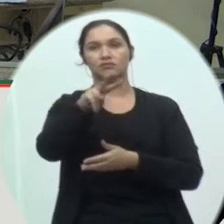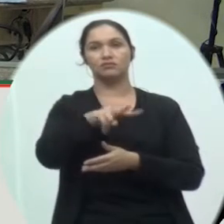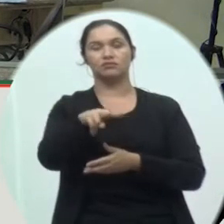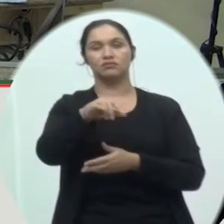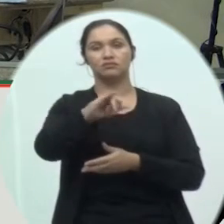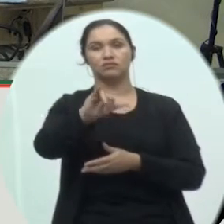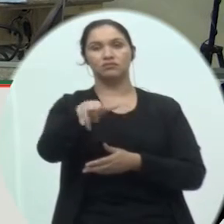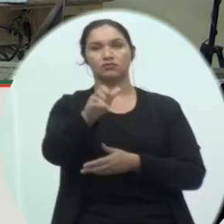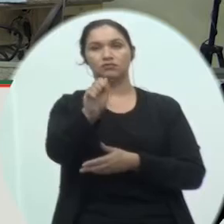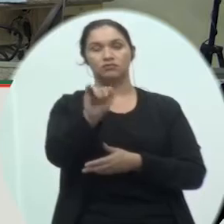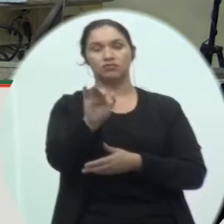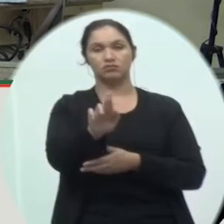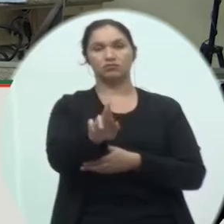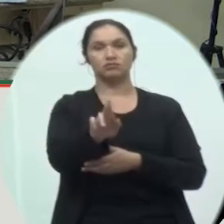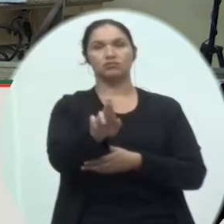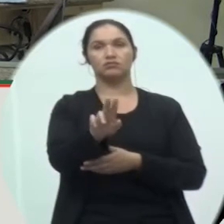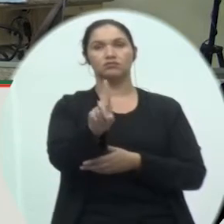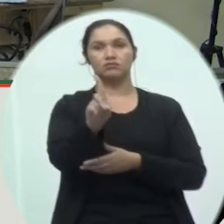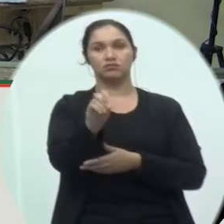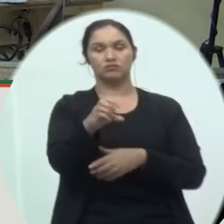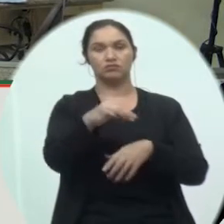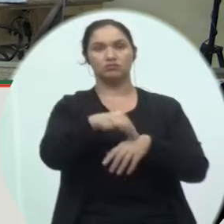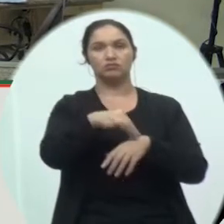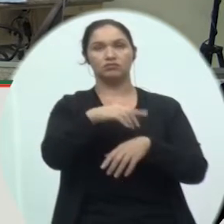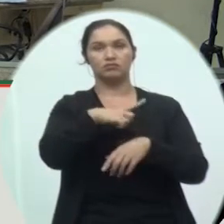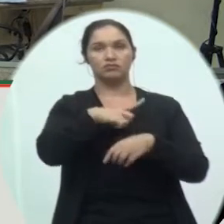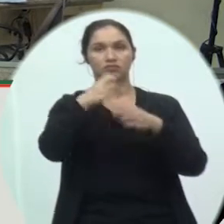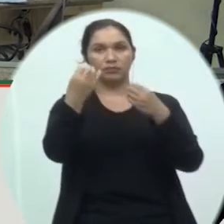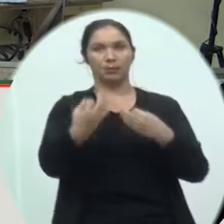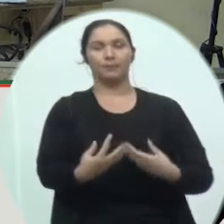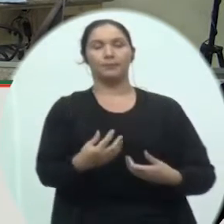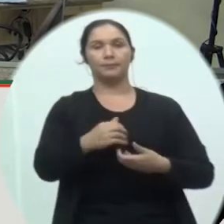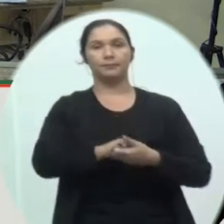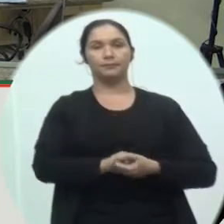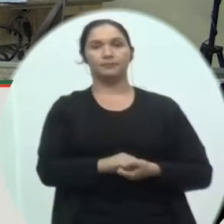vereador Jair Alexandre. Vossa Excelência dispõe de 10 minutos.